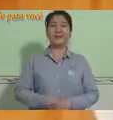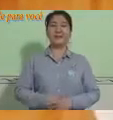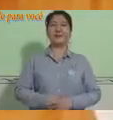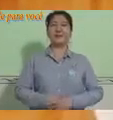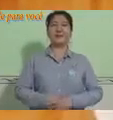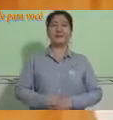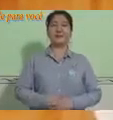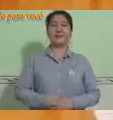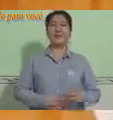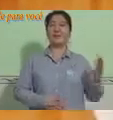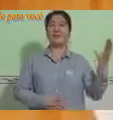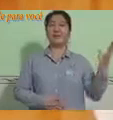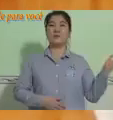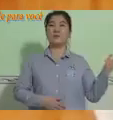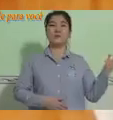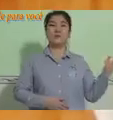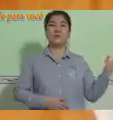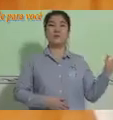Saiba mais sobre o sódio aqui.